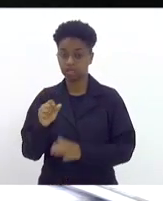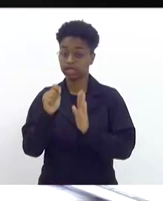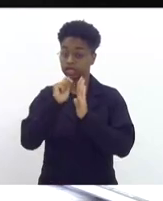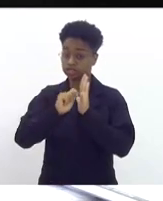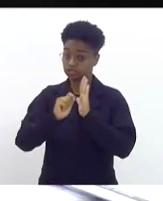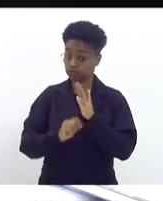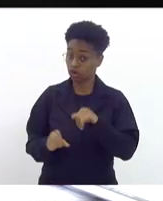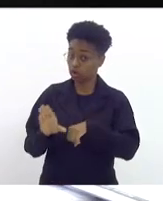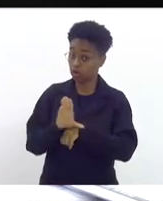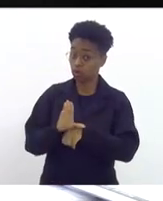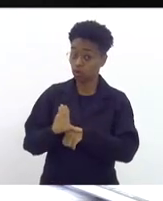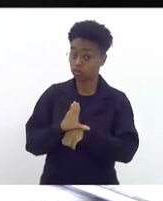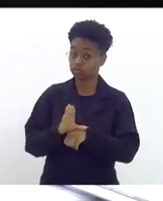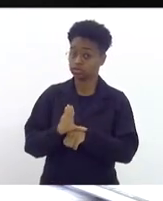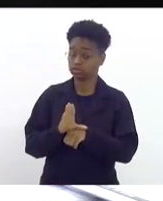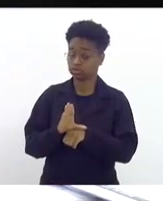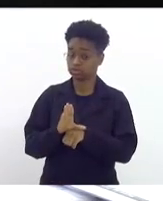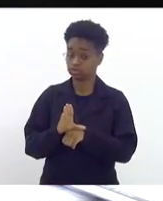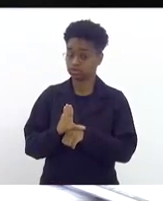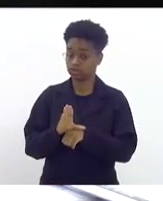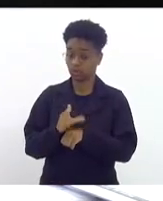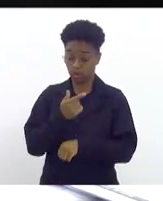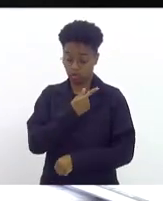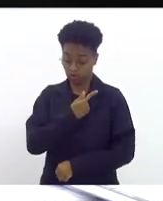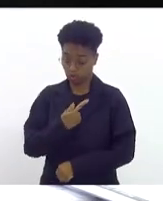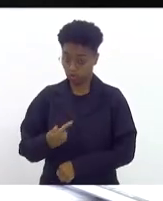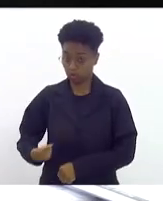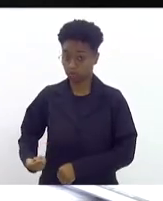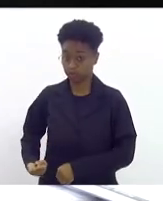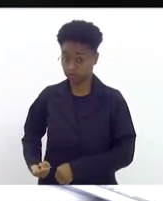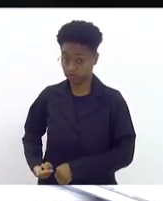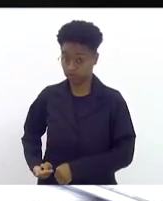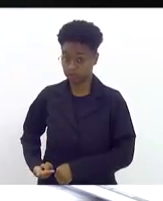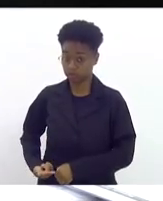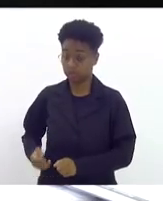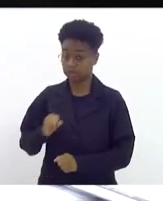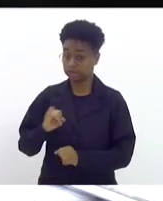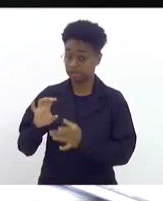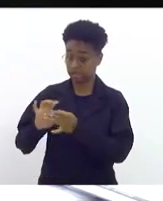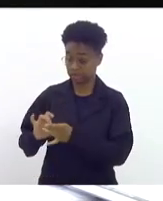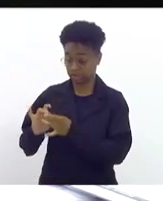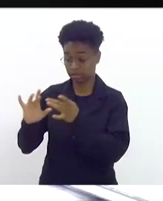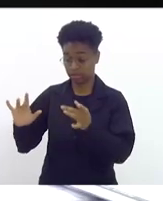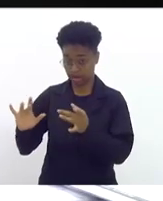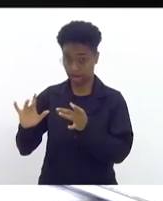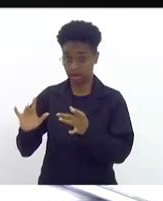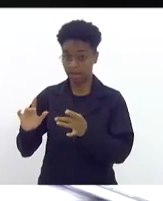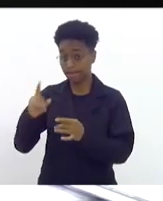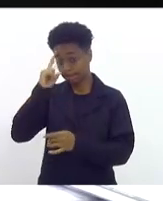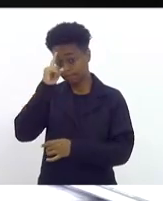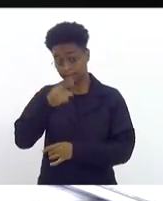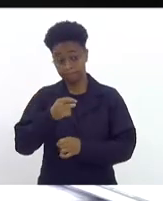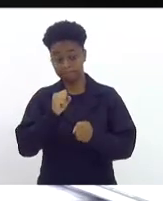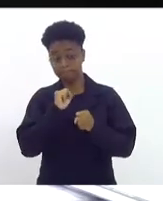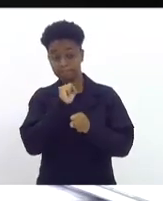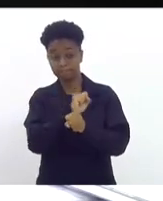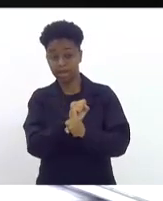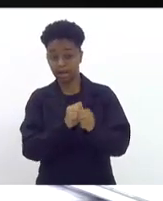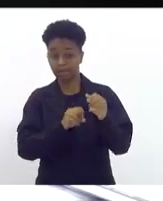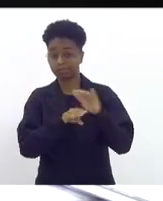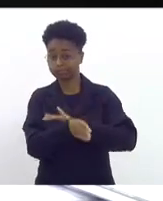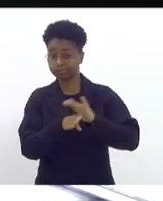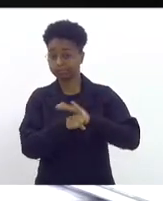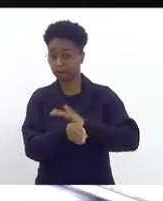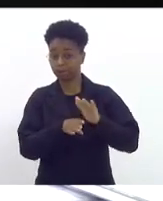que a sanção do governador corta o vice ativa também né o